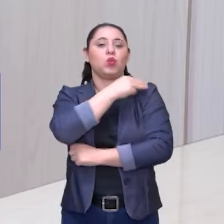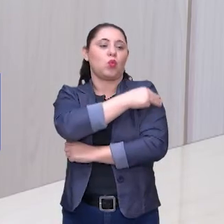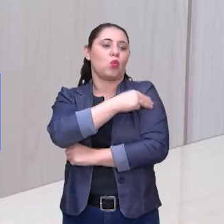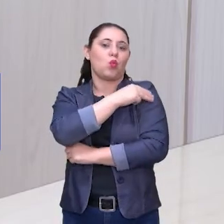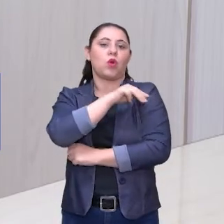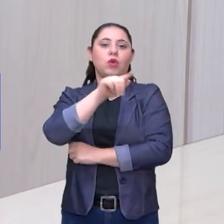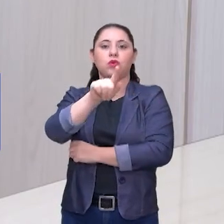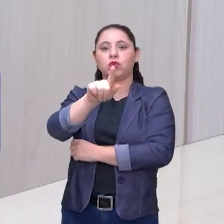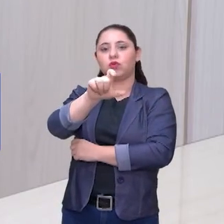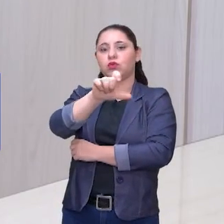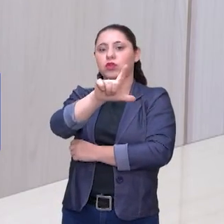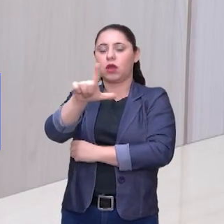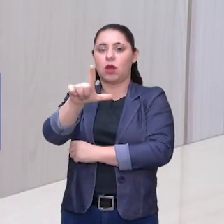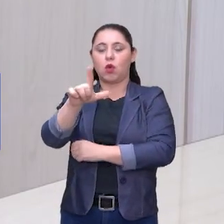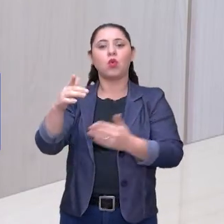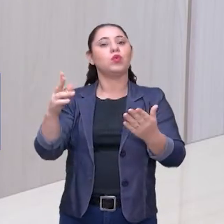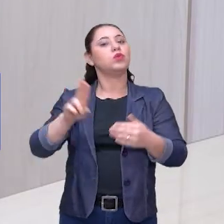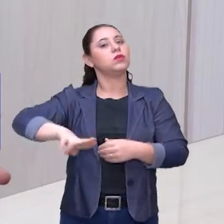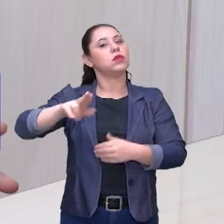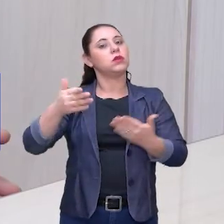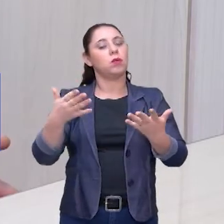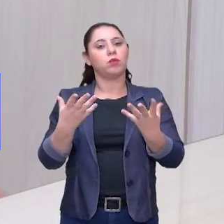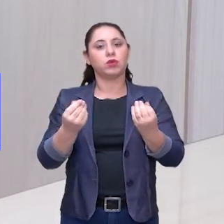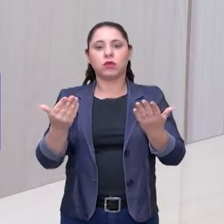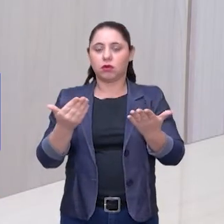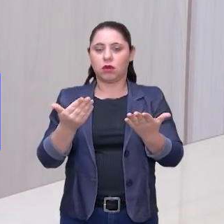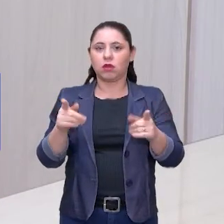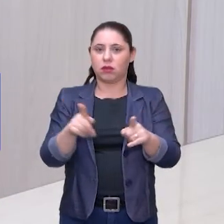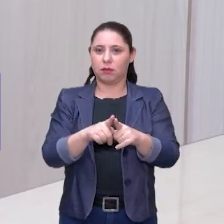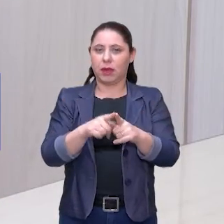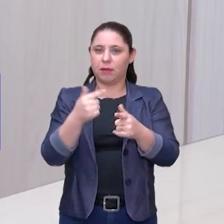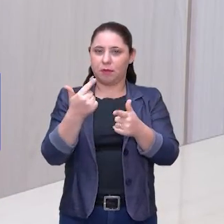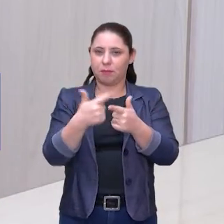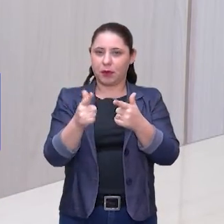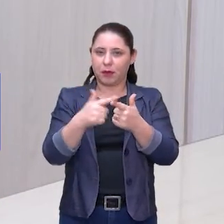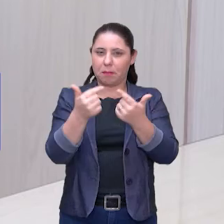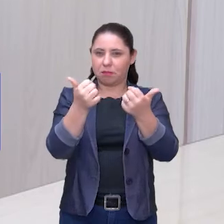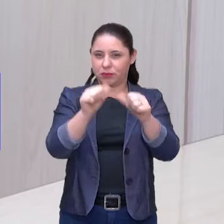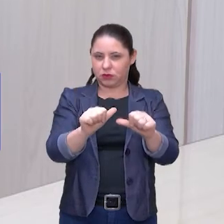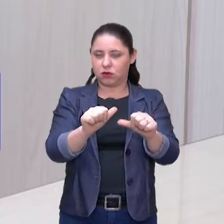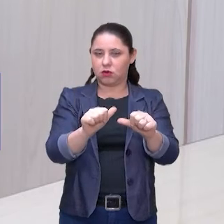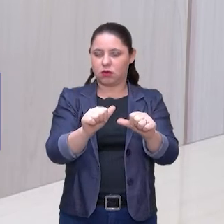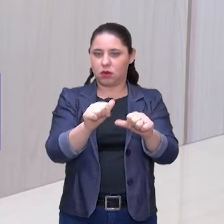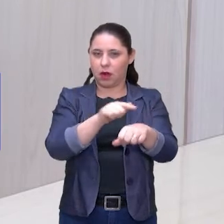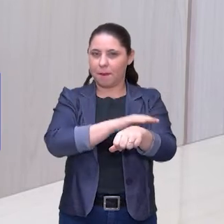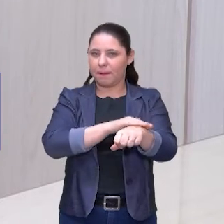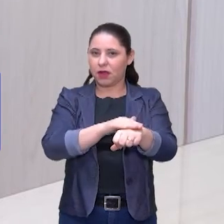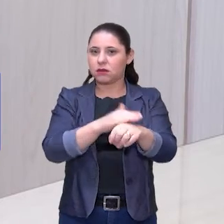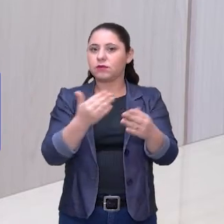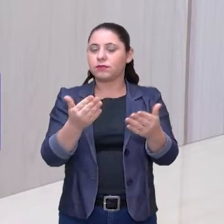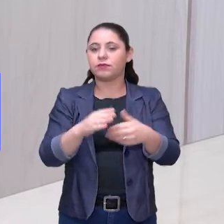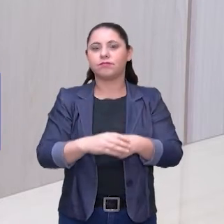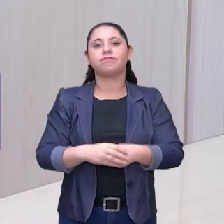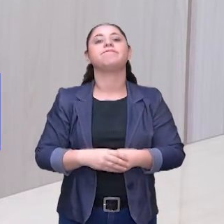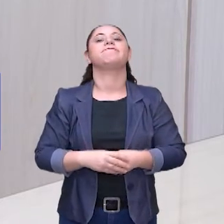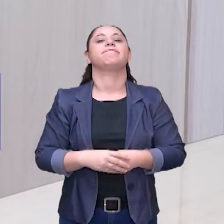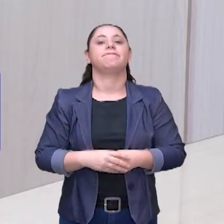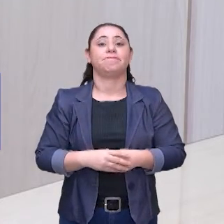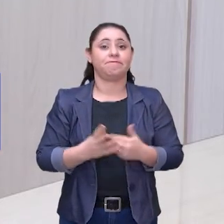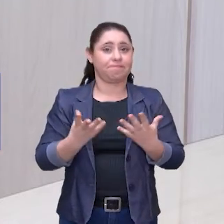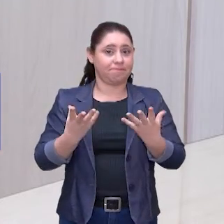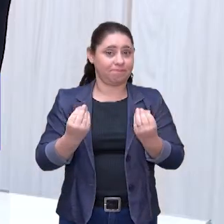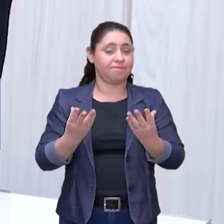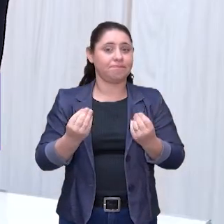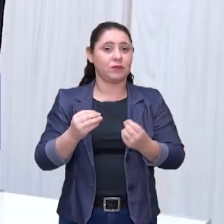excesso, né? O álcool gel que a gente está usando bastante agora, também ele afeta, deixa pior a